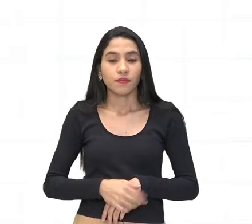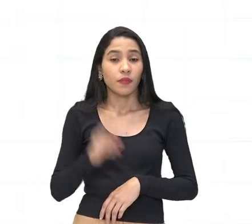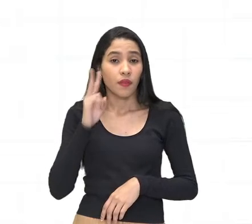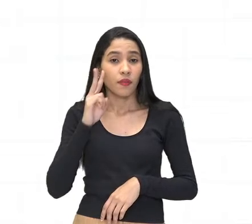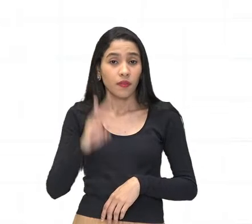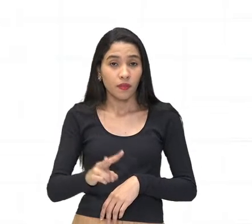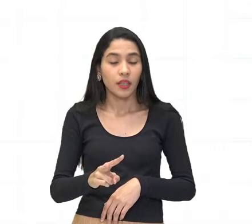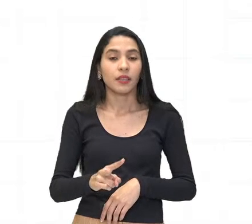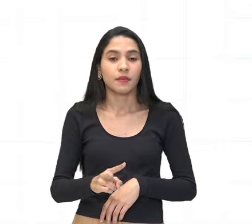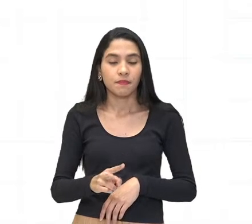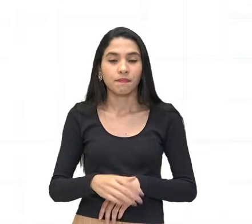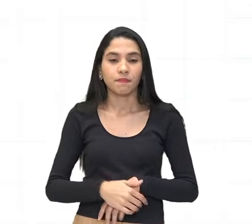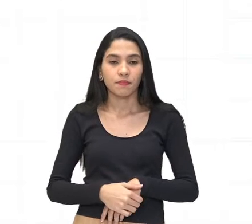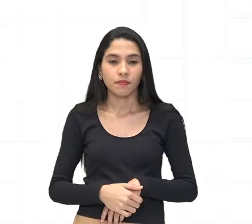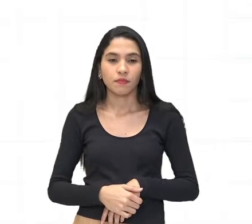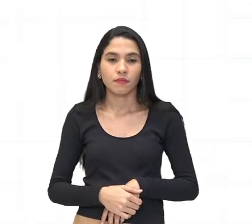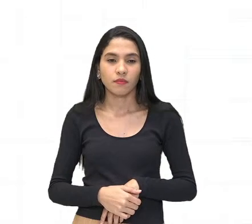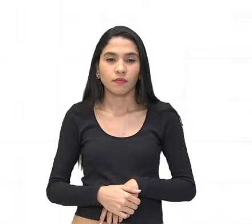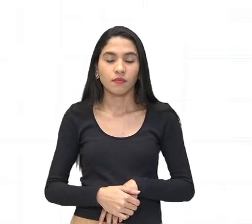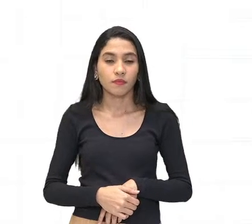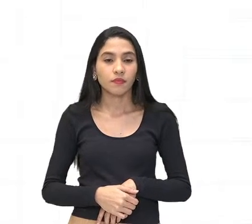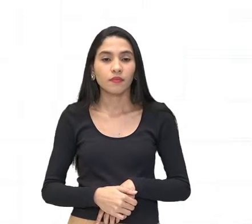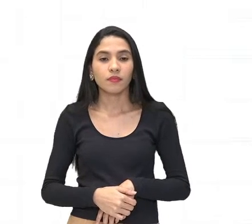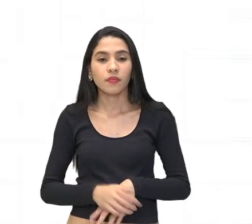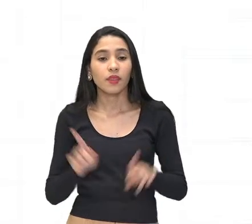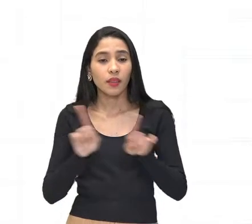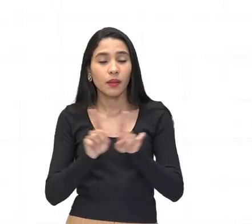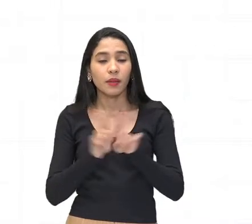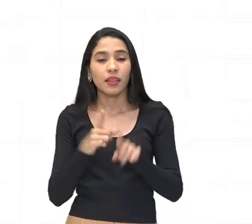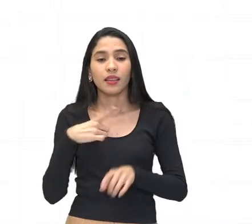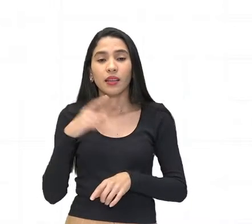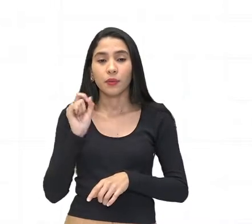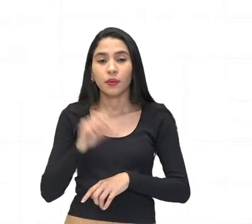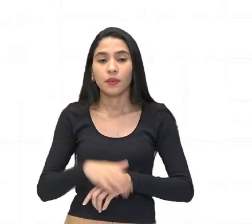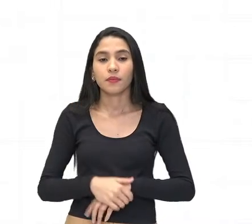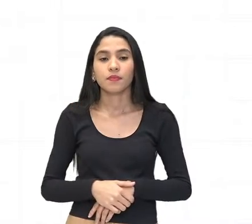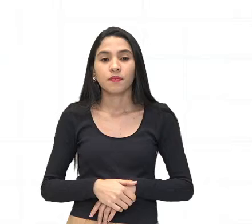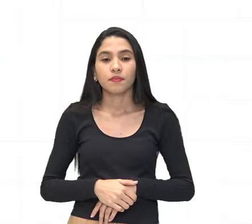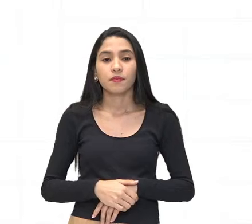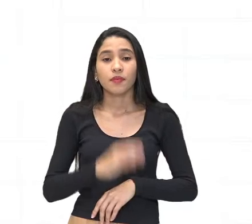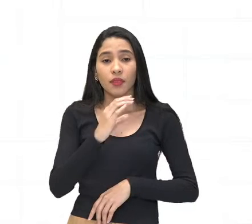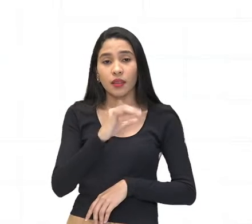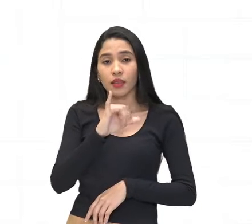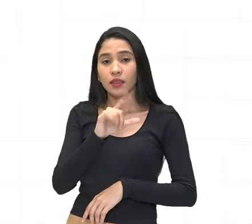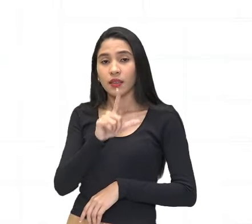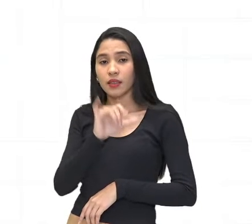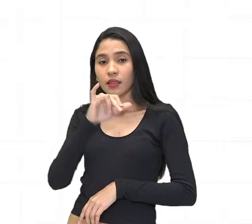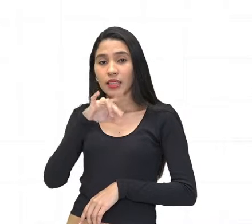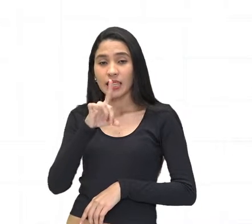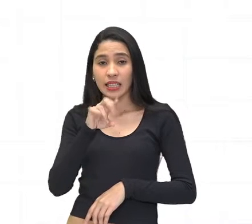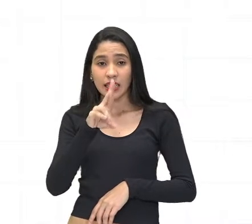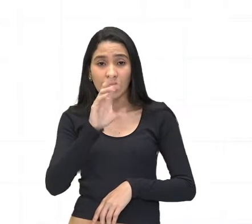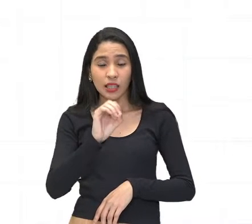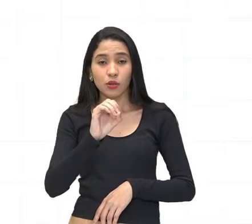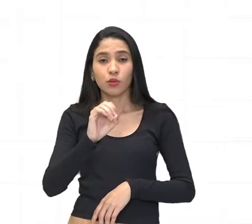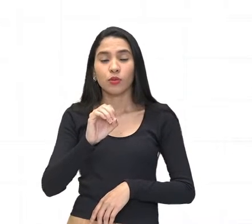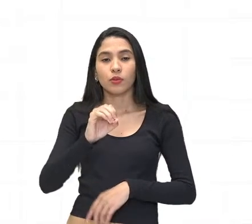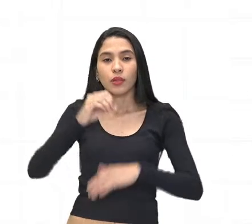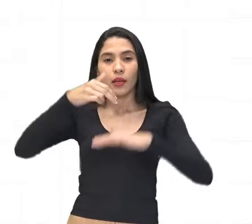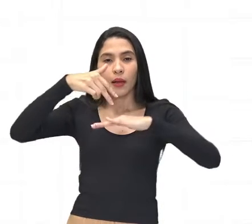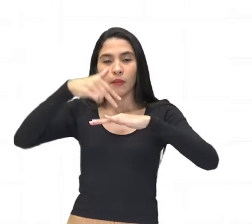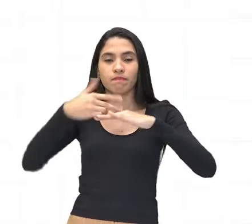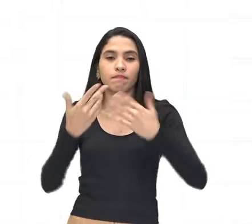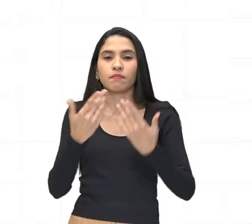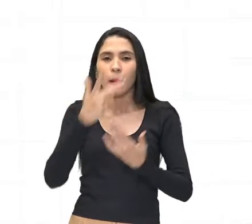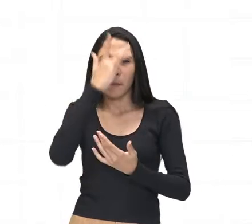observar bastante isso. E também nós temos aí o cilindro de mergulho, né? Então, a